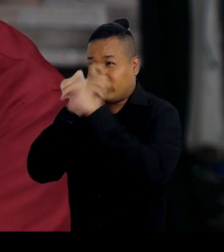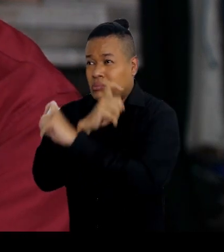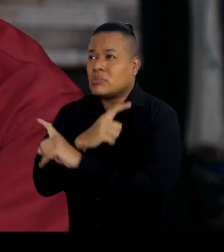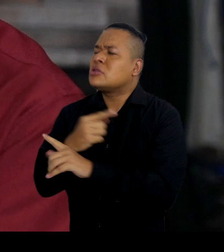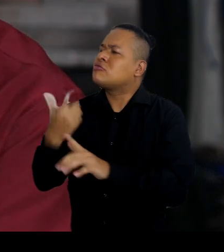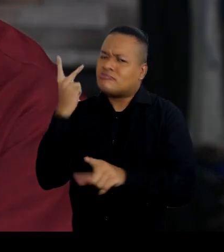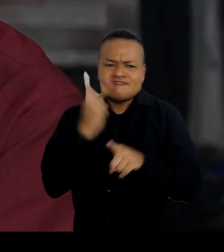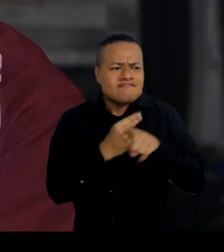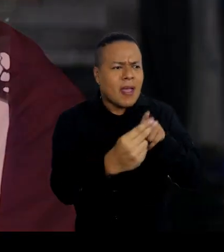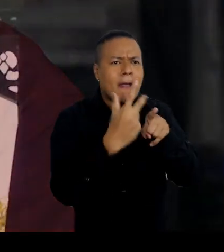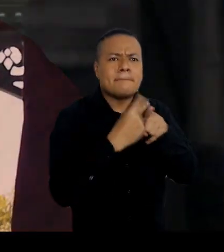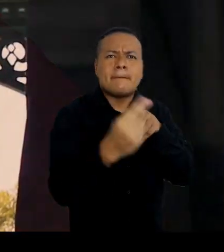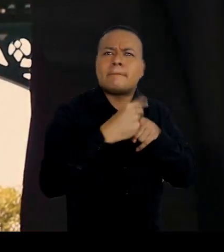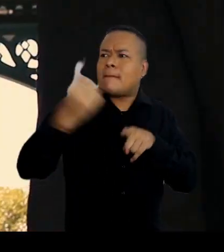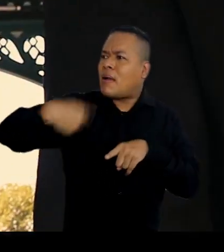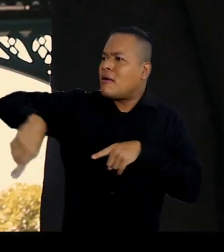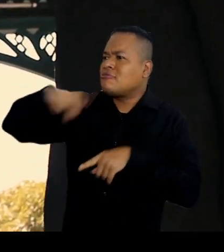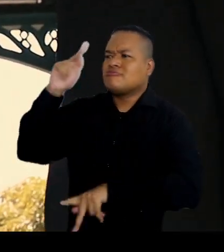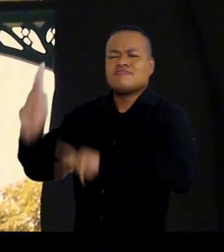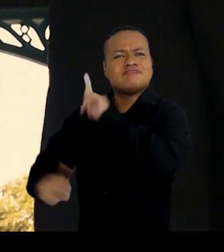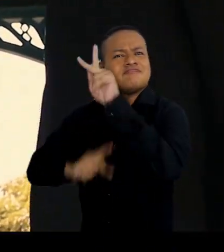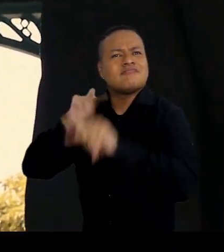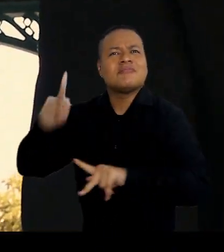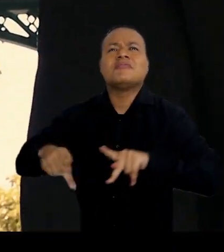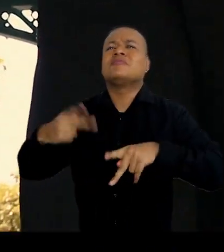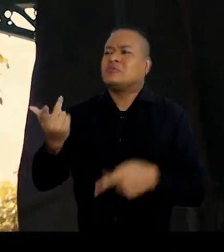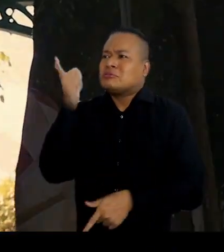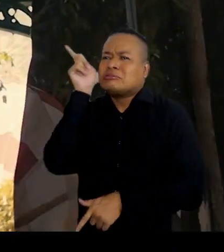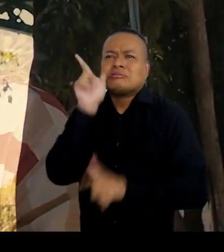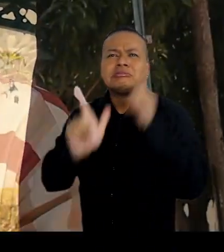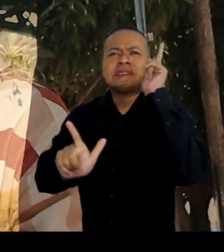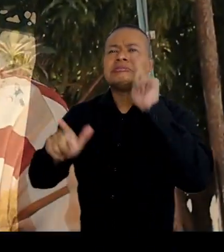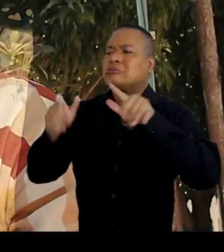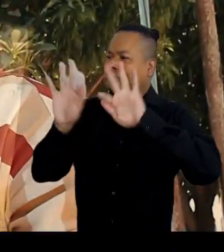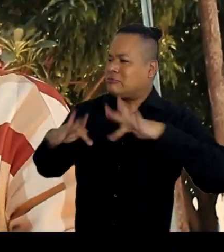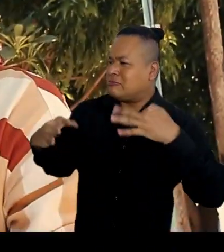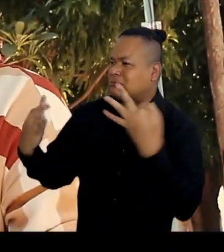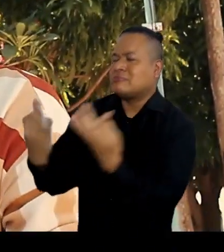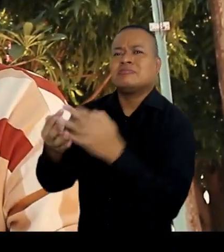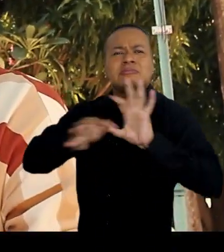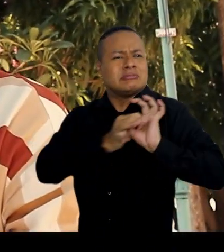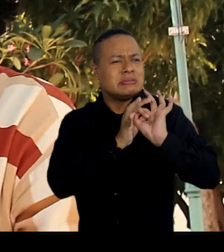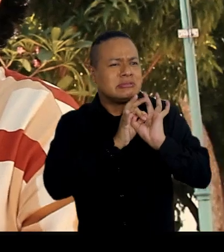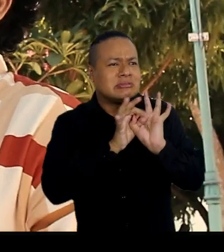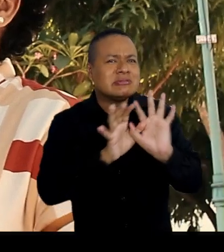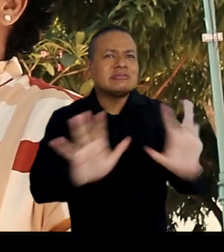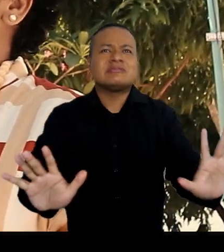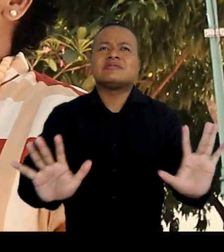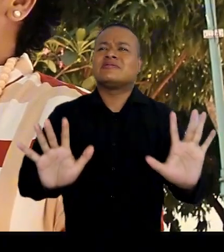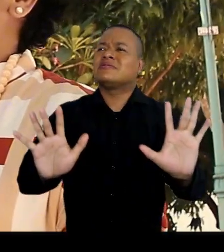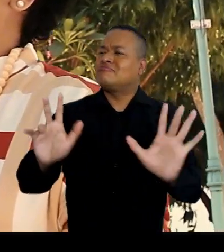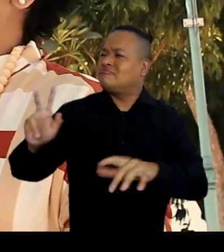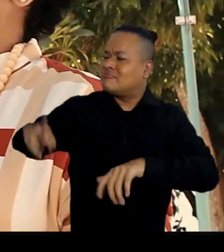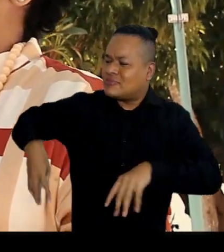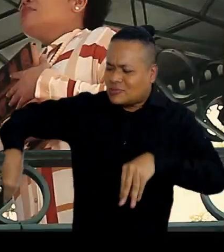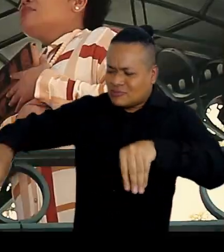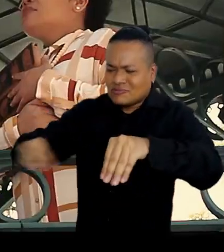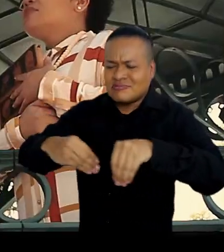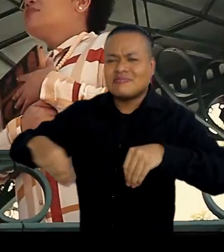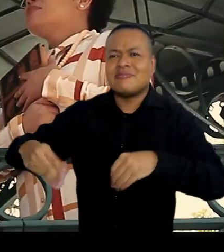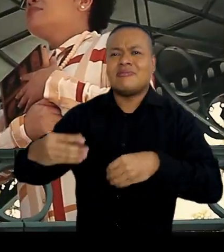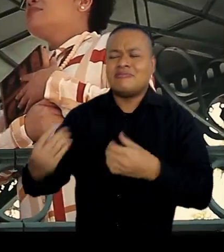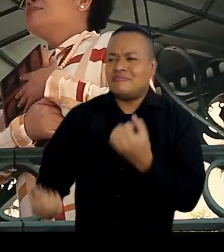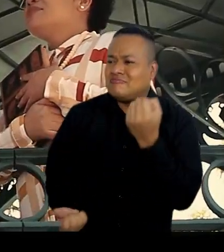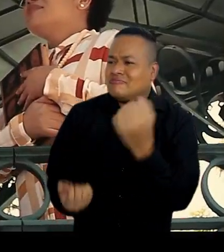apoiada ao canhão, nossos povos plantaram seus berços, homens livres da planta e